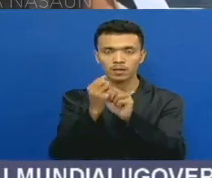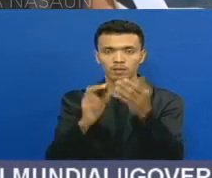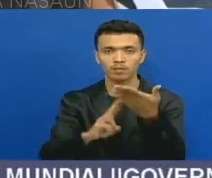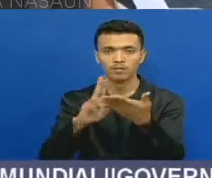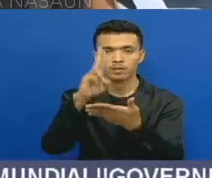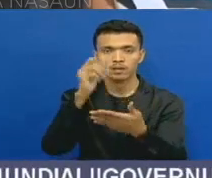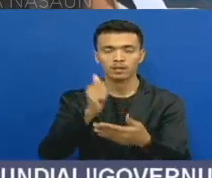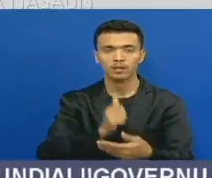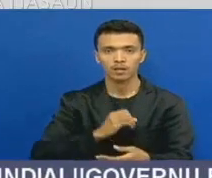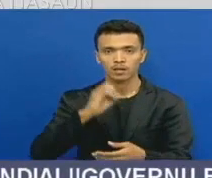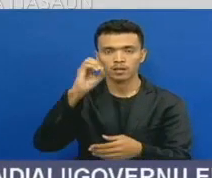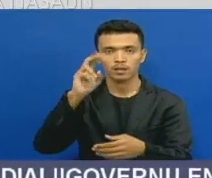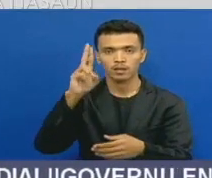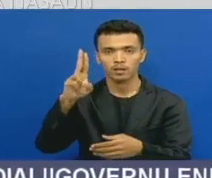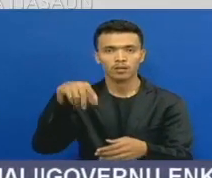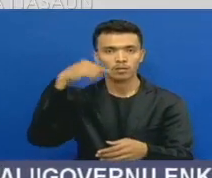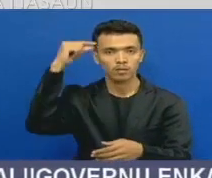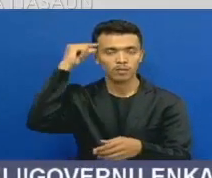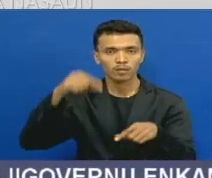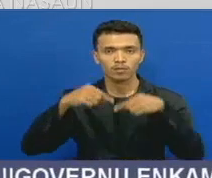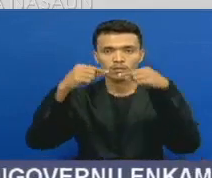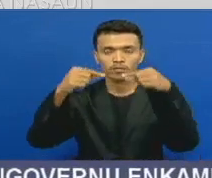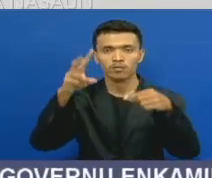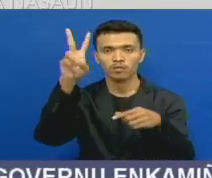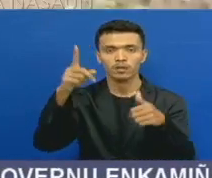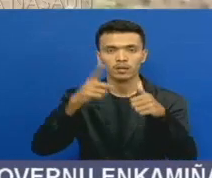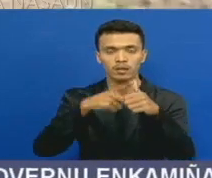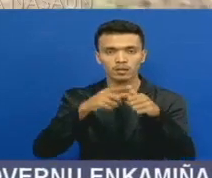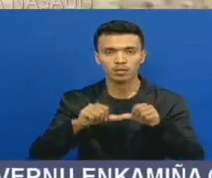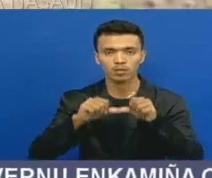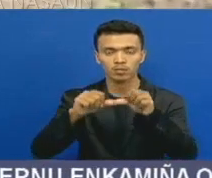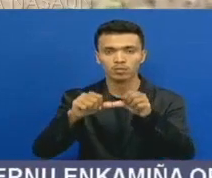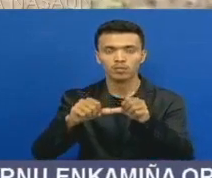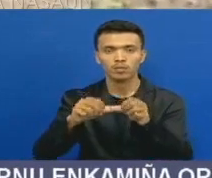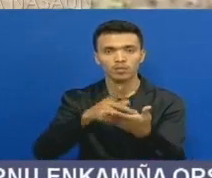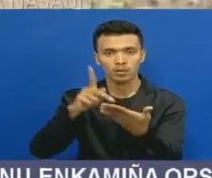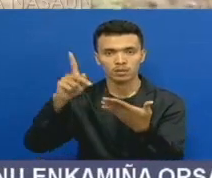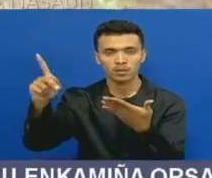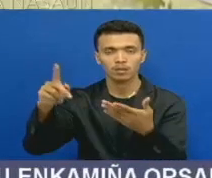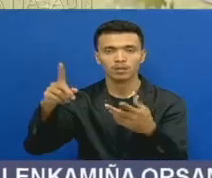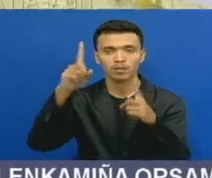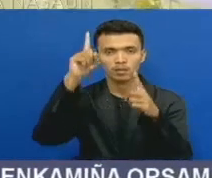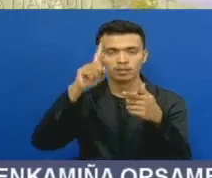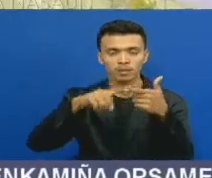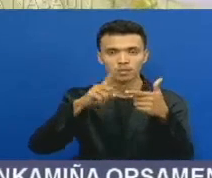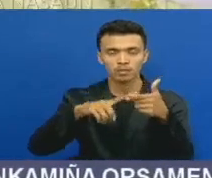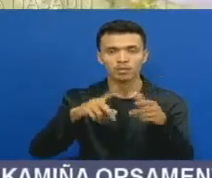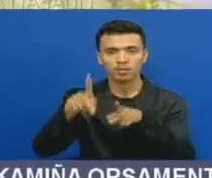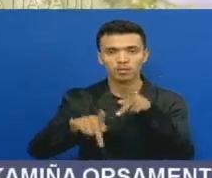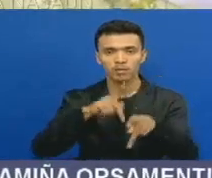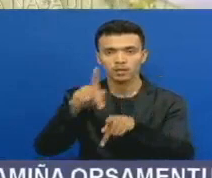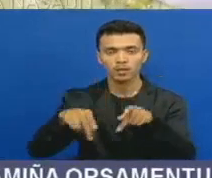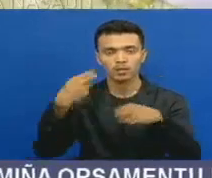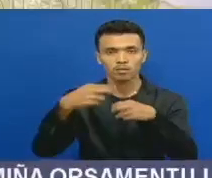universitário Aileu. Governo foi alternativo rua ida se continua ho indemnização no ida selo comunidade